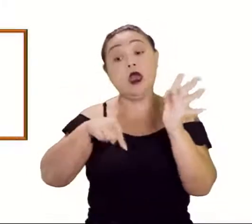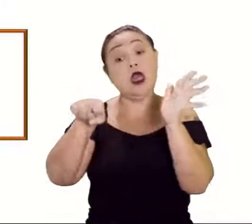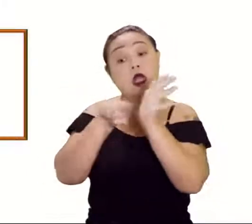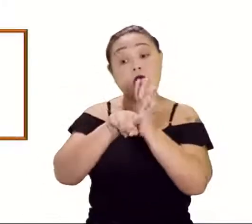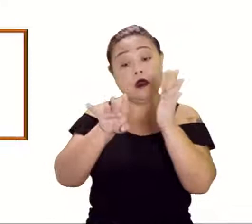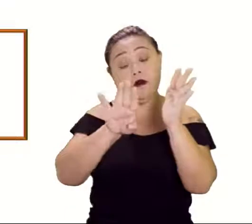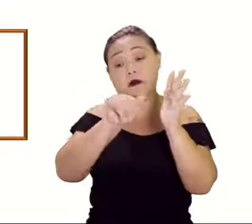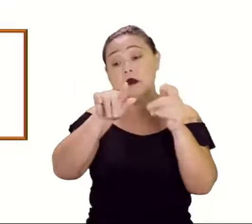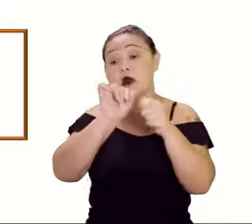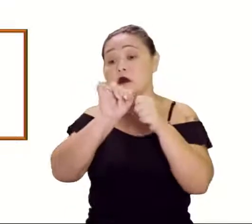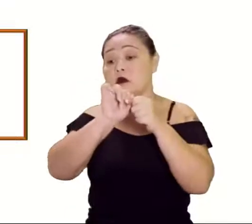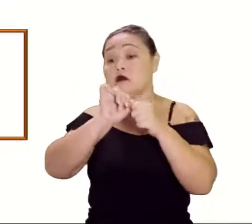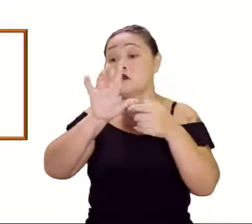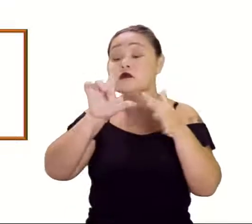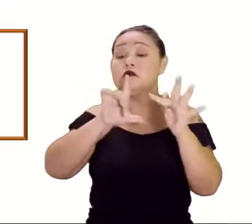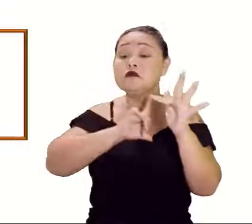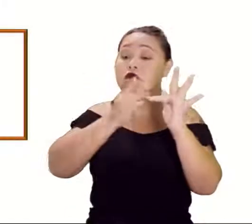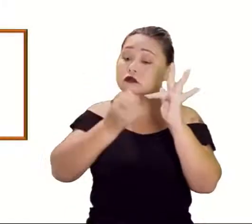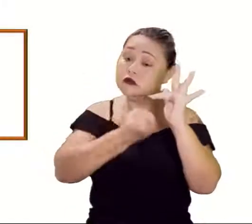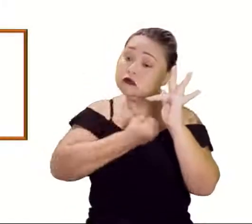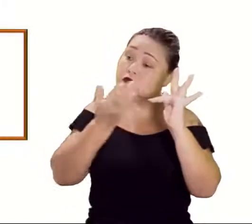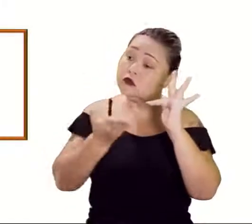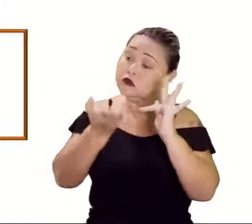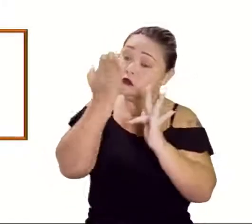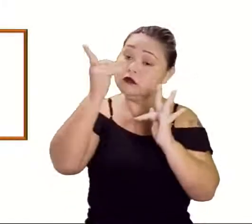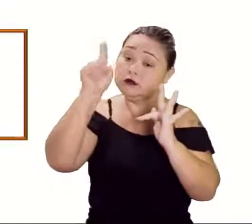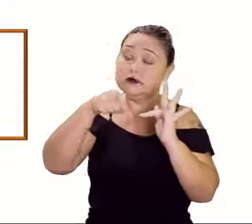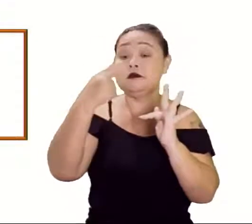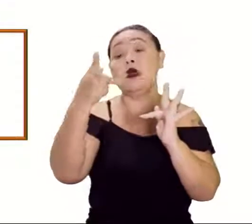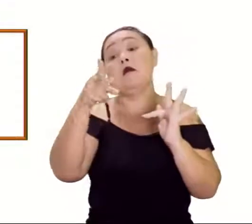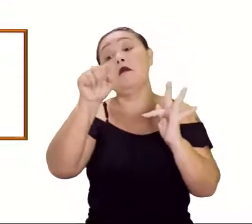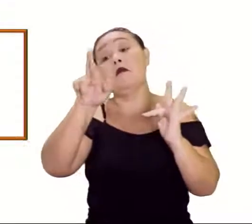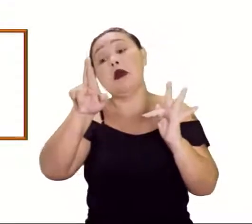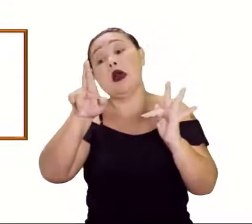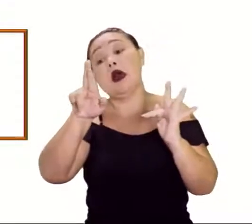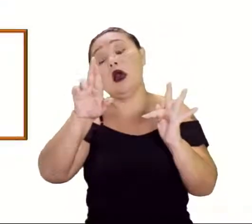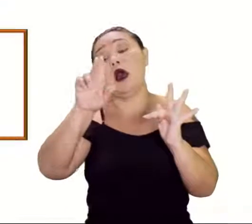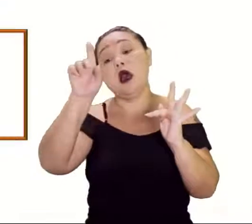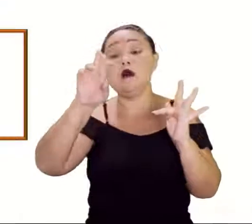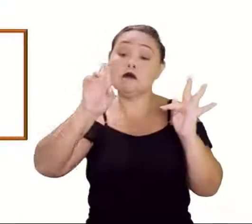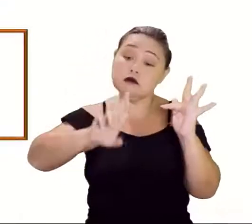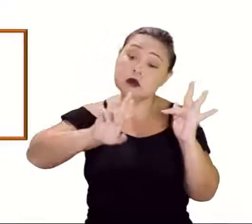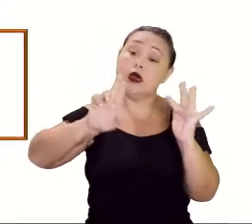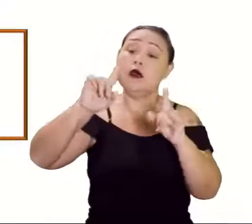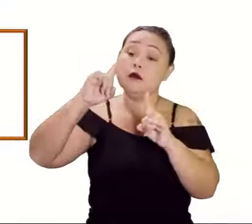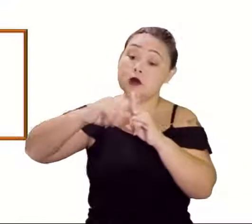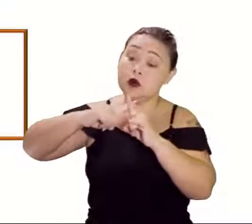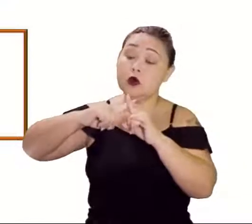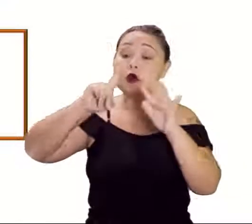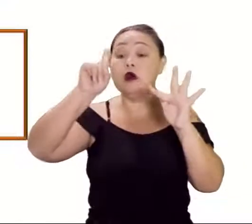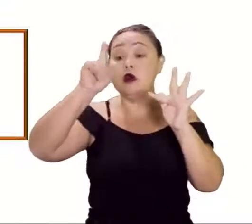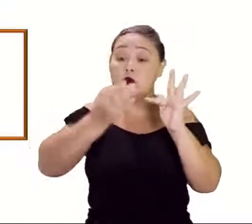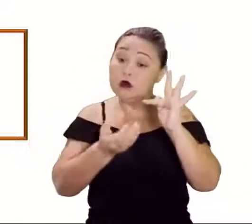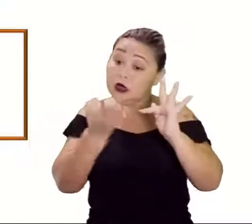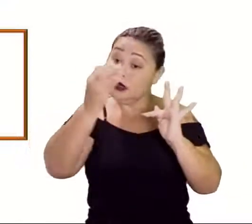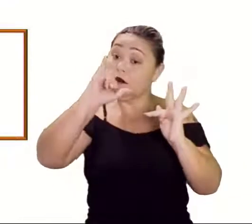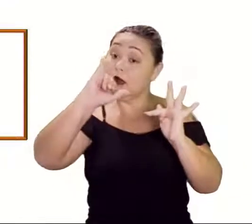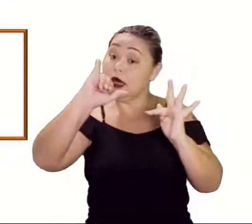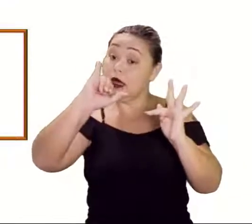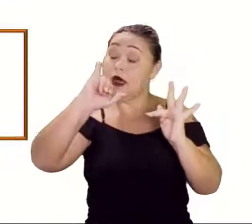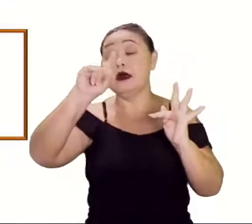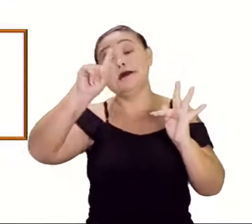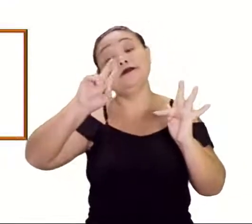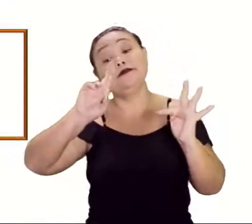negativa, eu vou depender do expoente. Se o expoente for par, a resposta é positiva. Se o expoente for